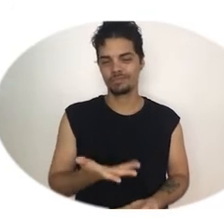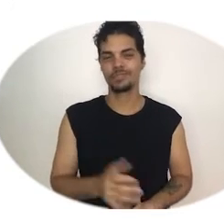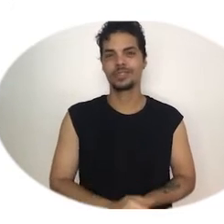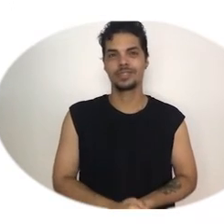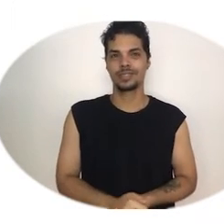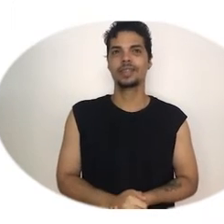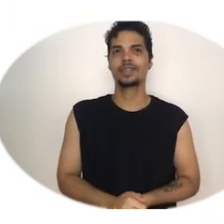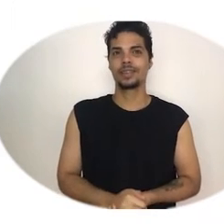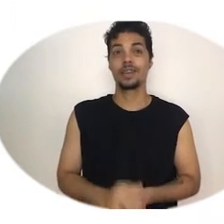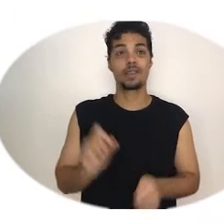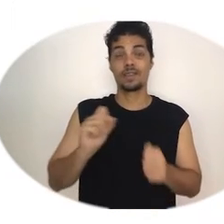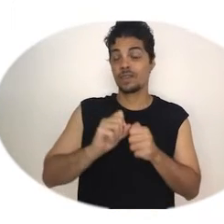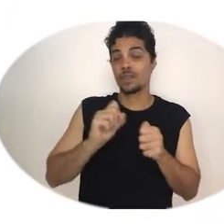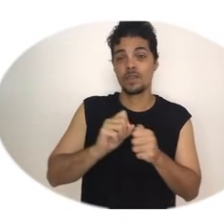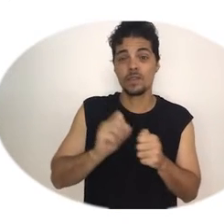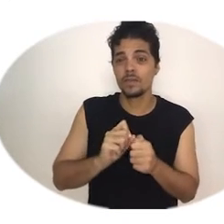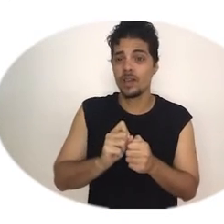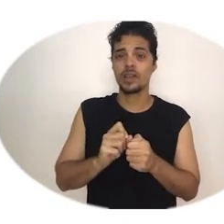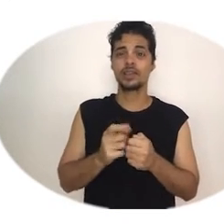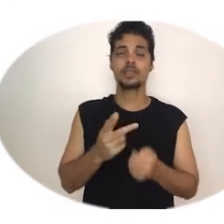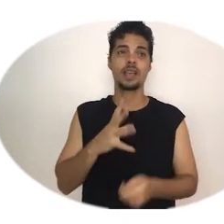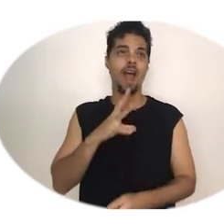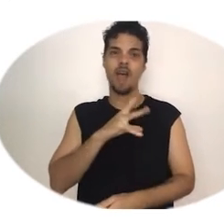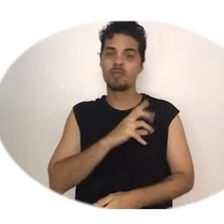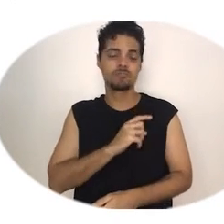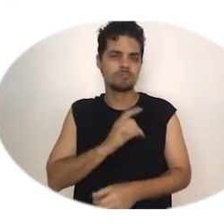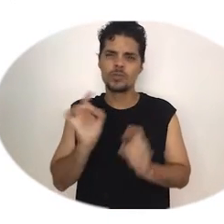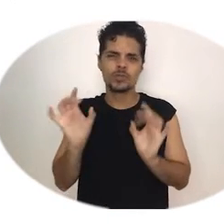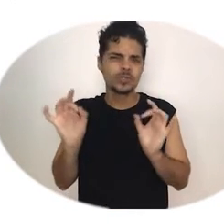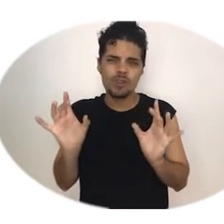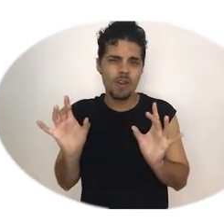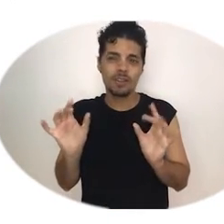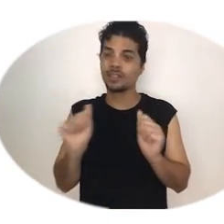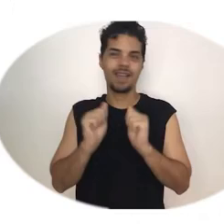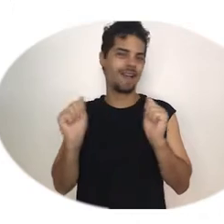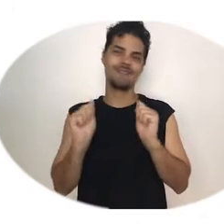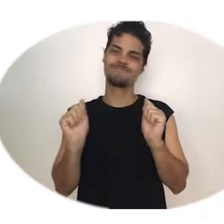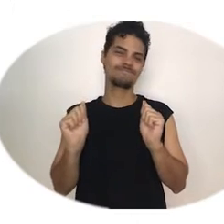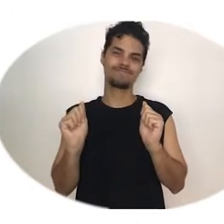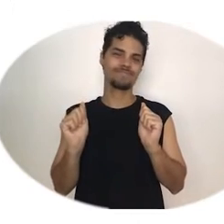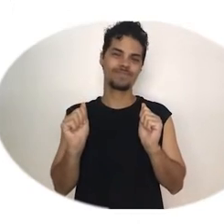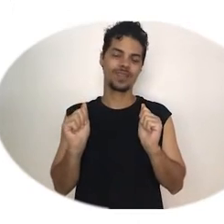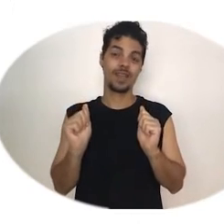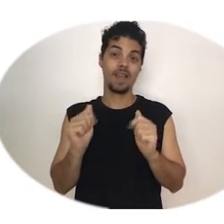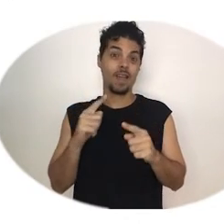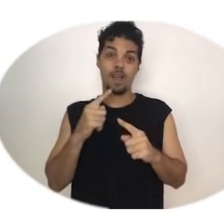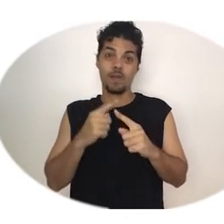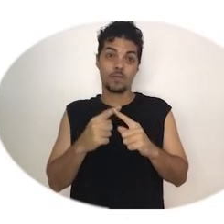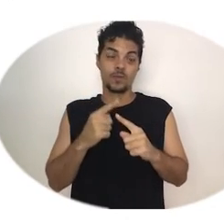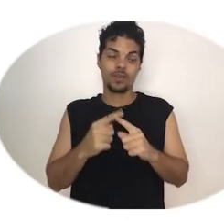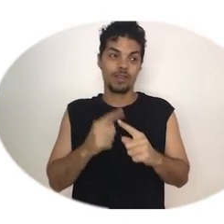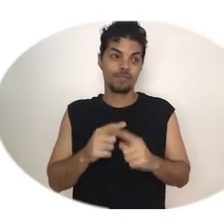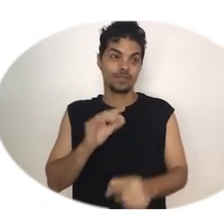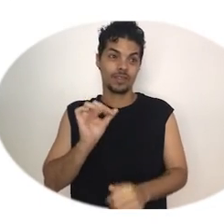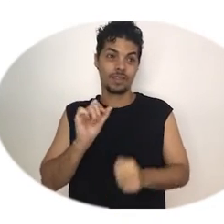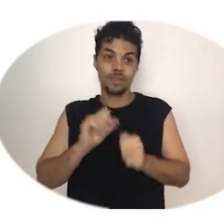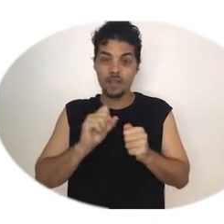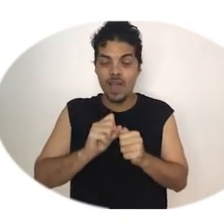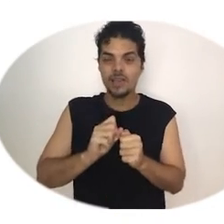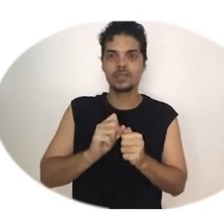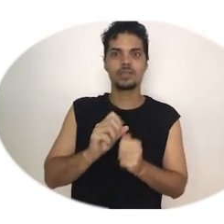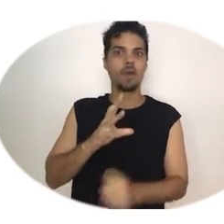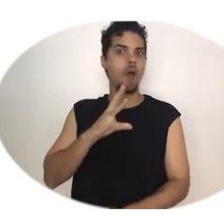profissional, que ama o que faz, mas que o faz não só por amor, mas como por profissão, porque